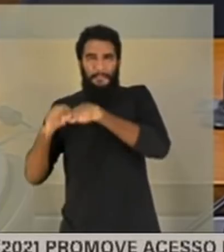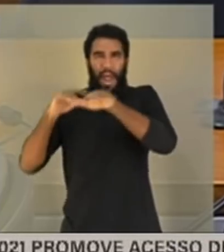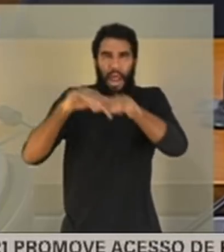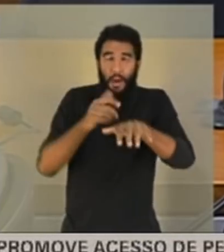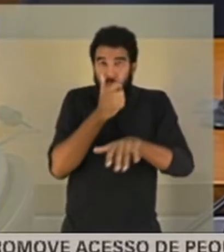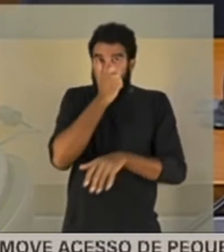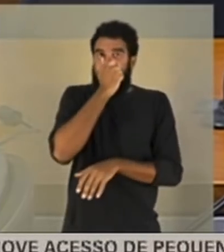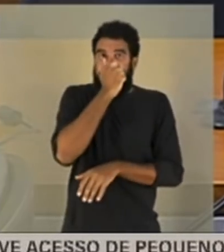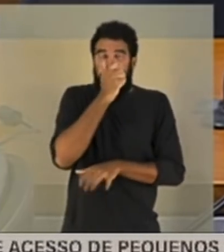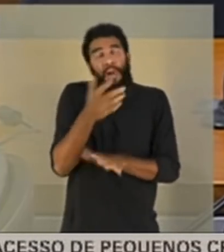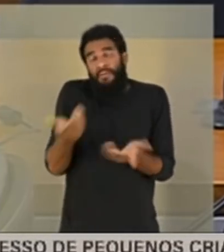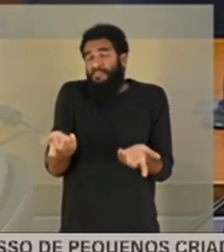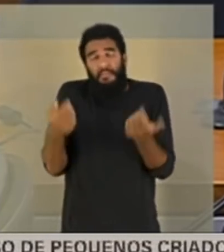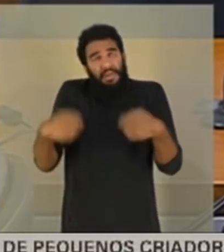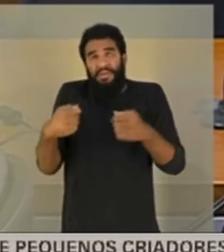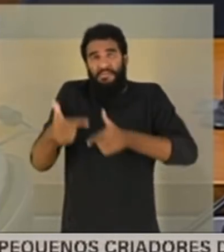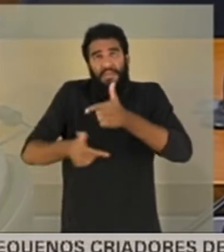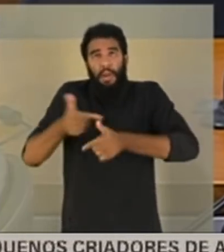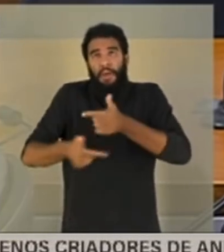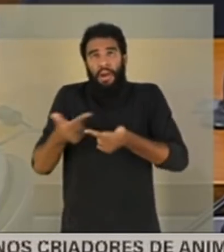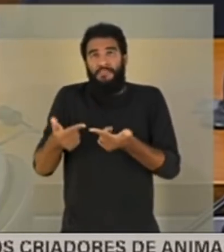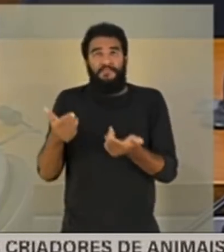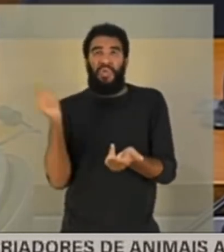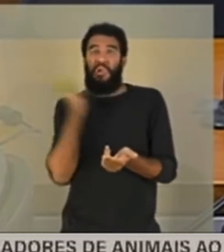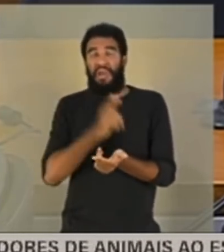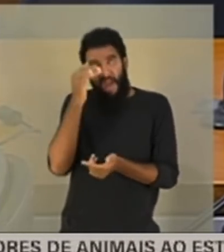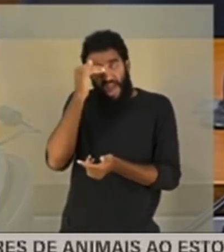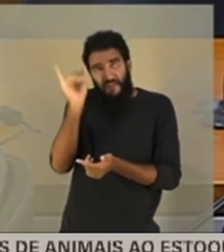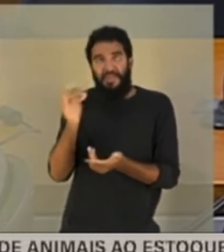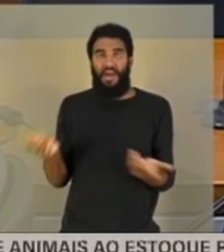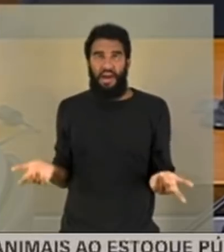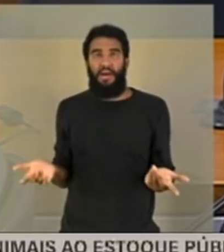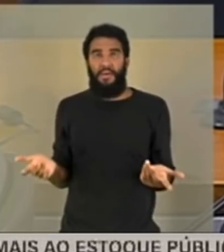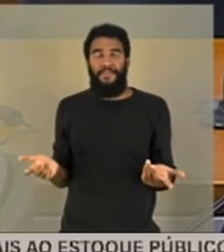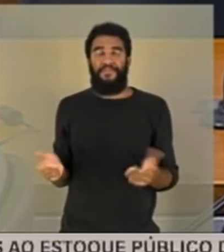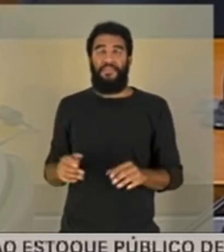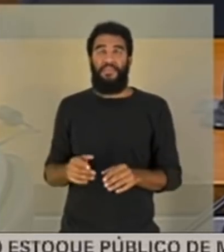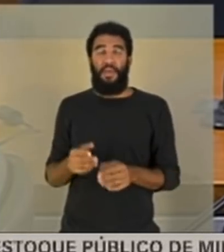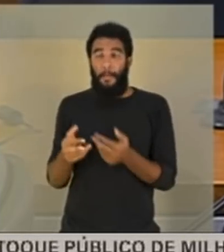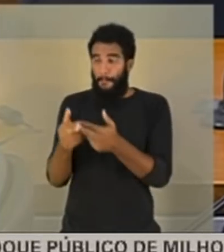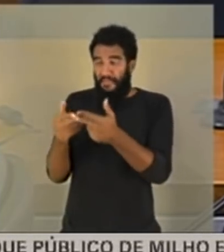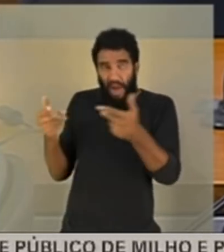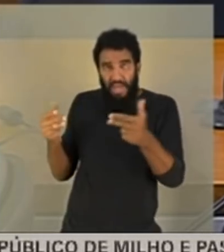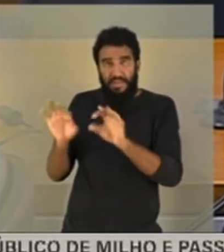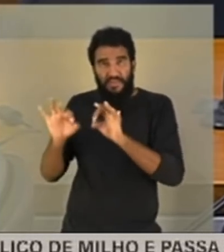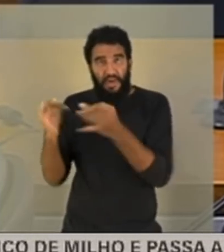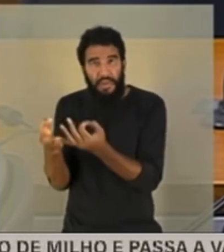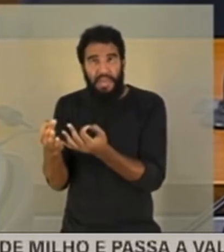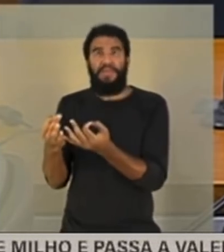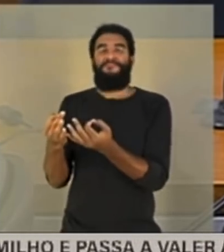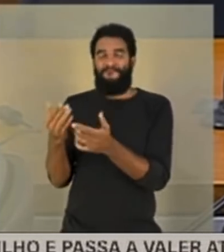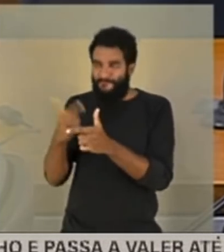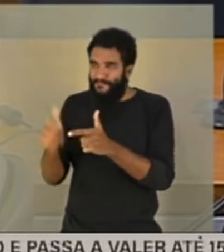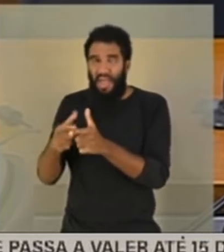contágio e morte. Vimos o colapso da saúde mental de milhões de famílias, fruto das